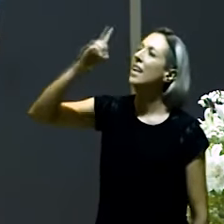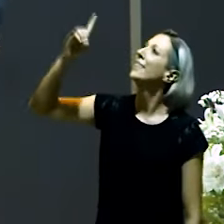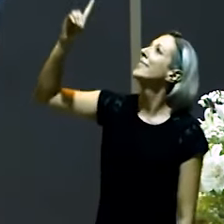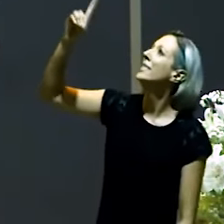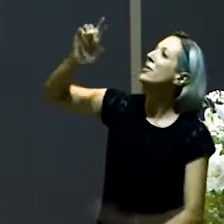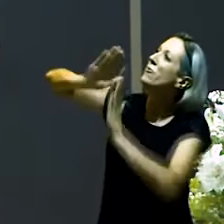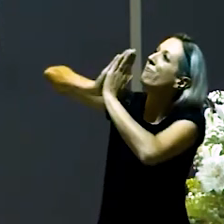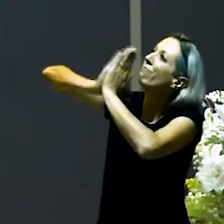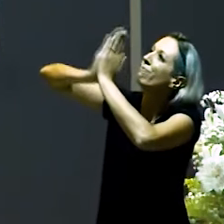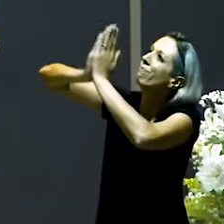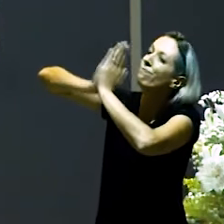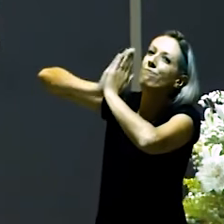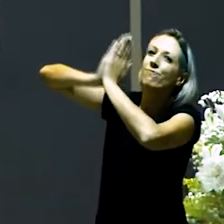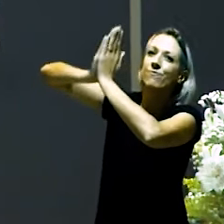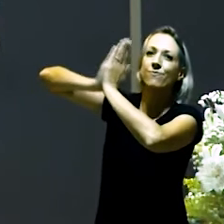Deus meu,